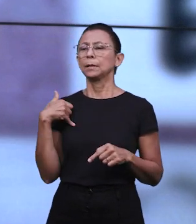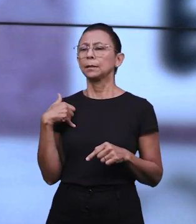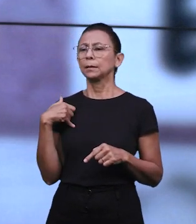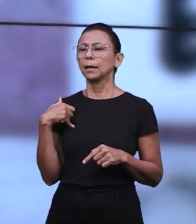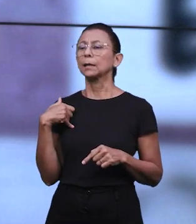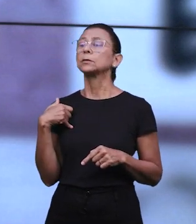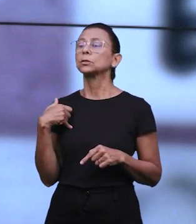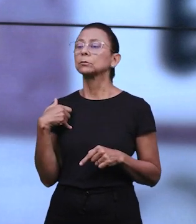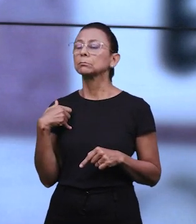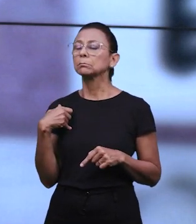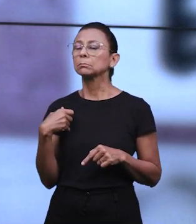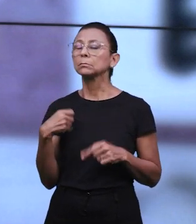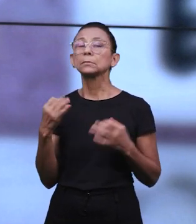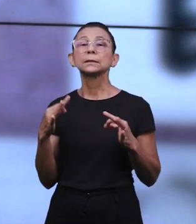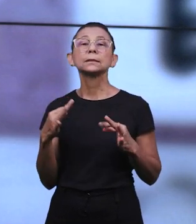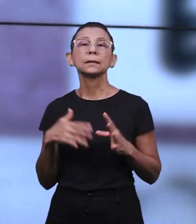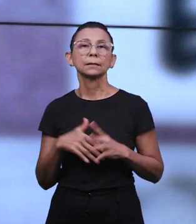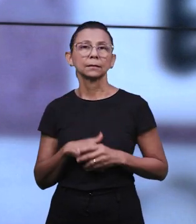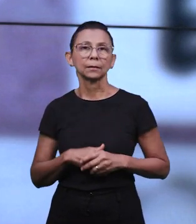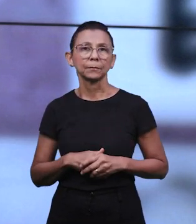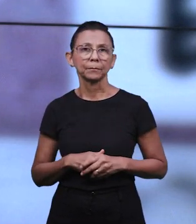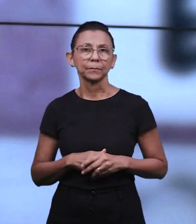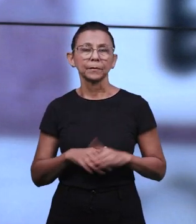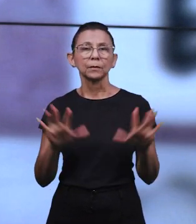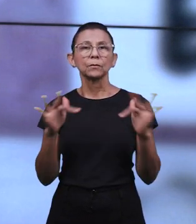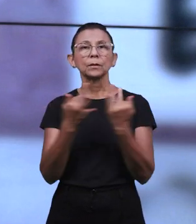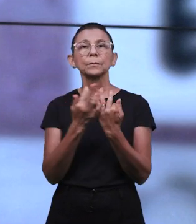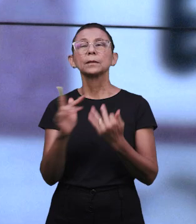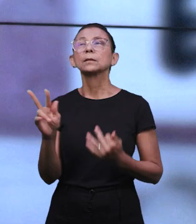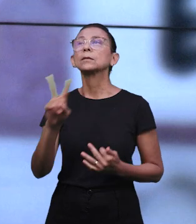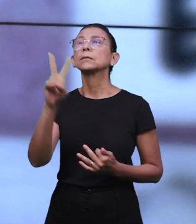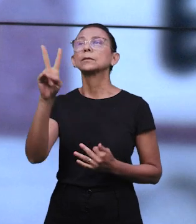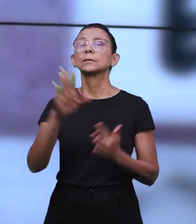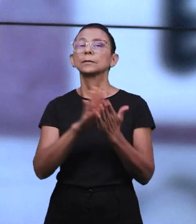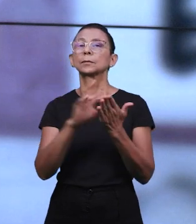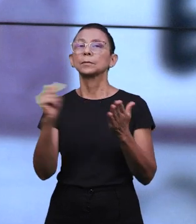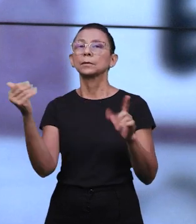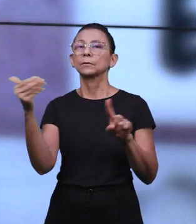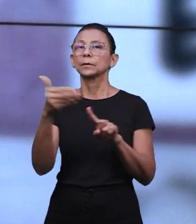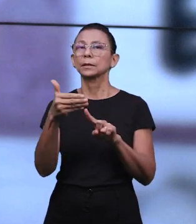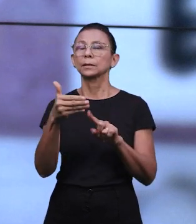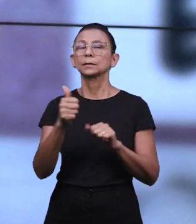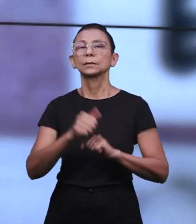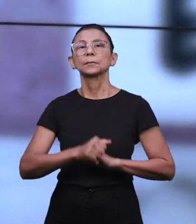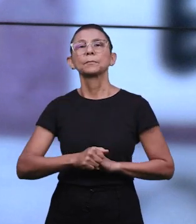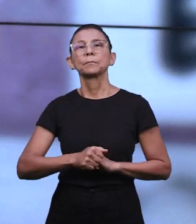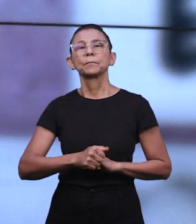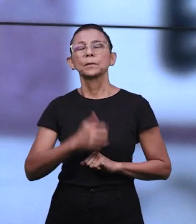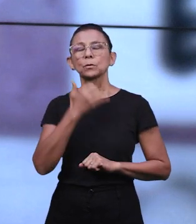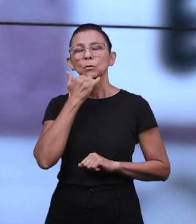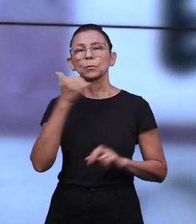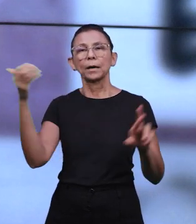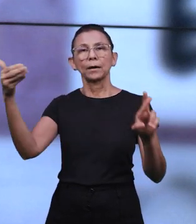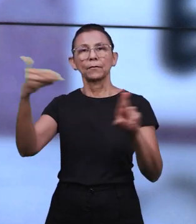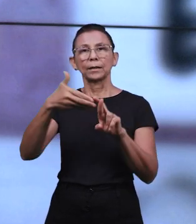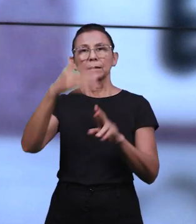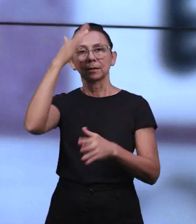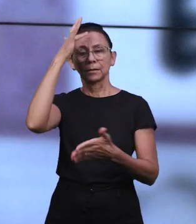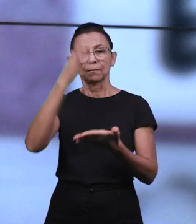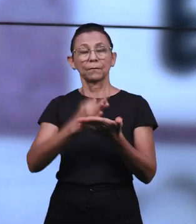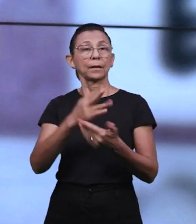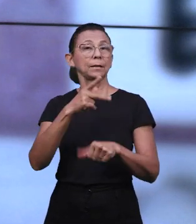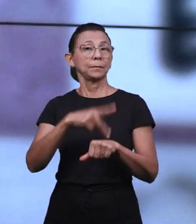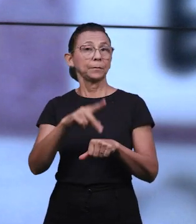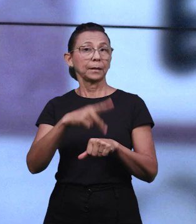Quais são os valores da nossa família? Temos a Bíblia como referência de fé e de prática. Então, os conteúdos que eles